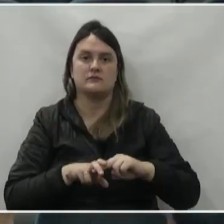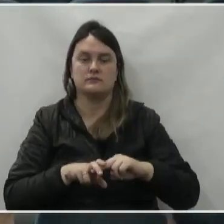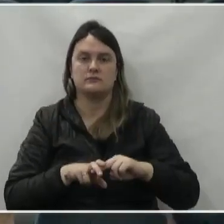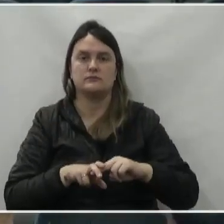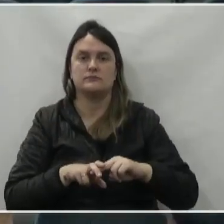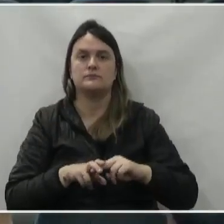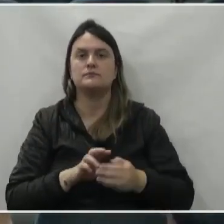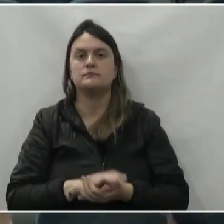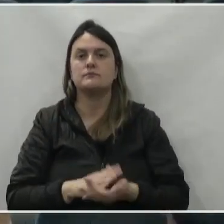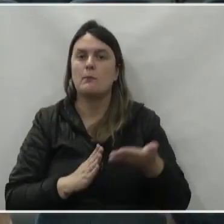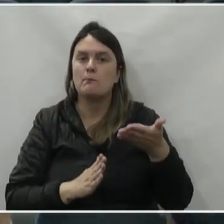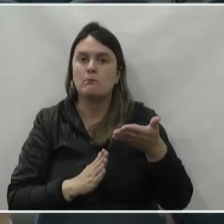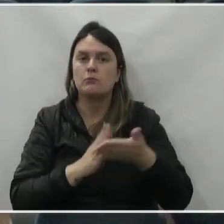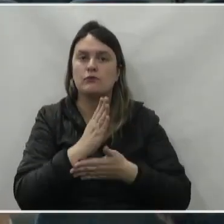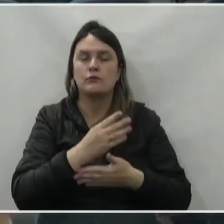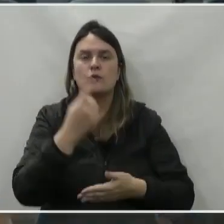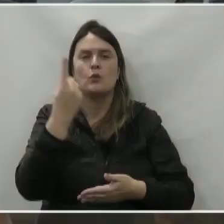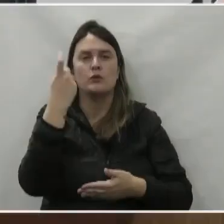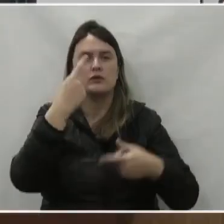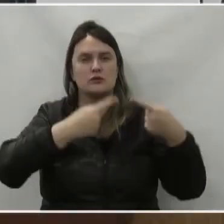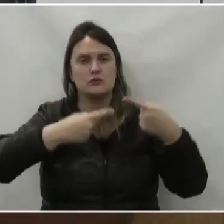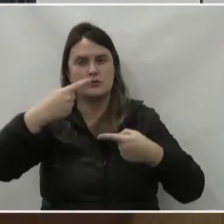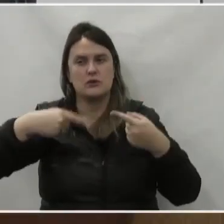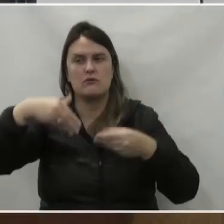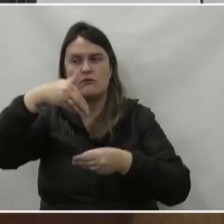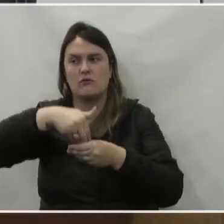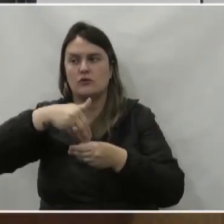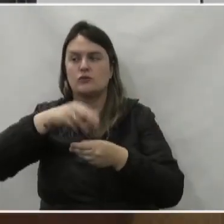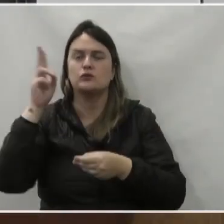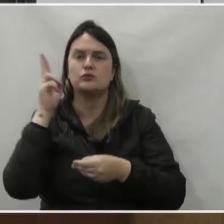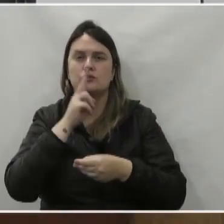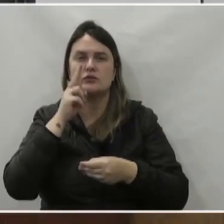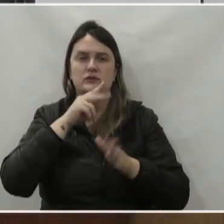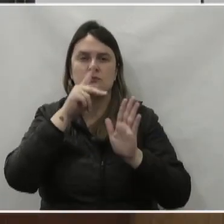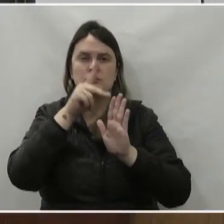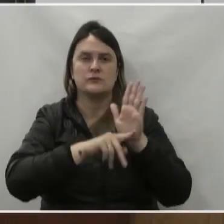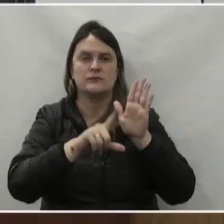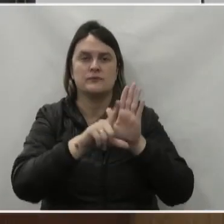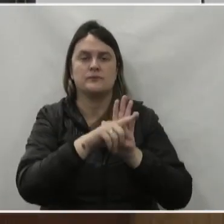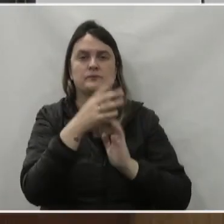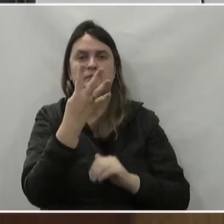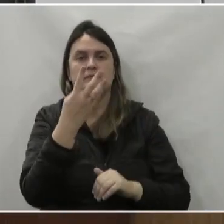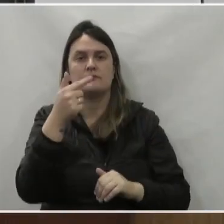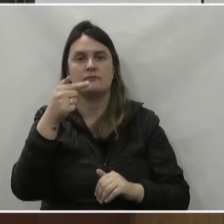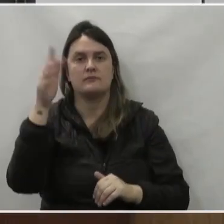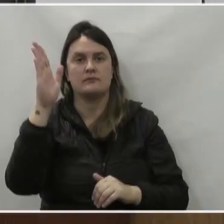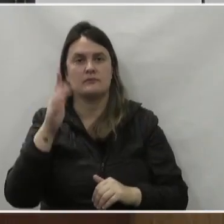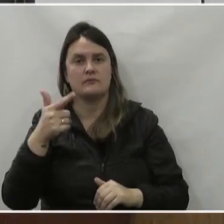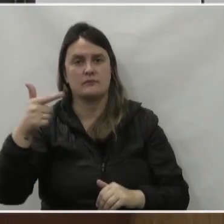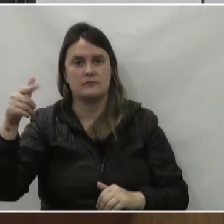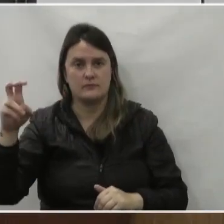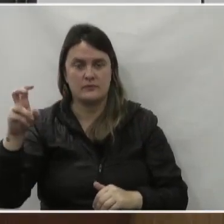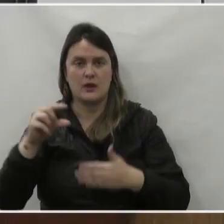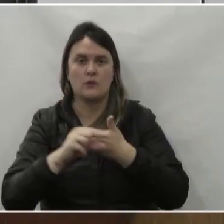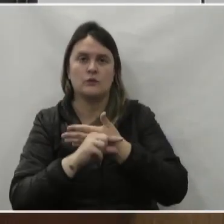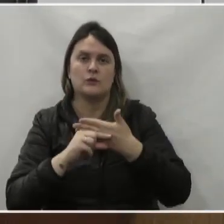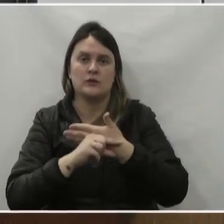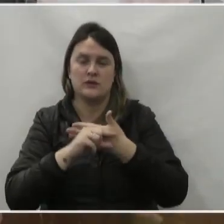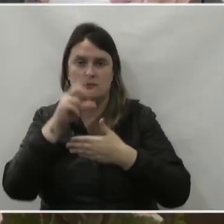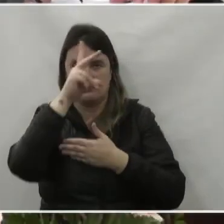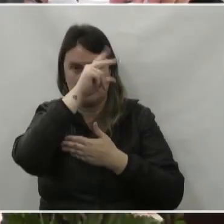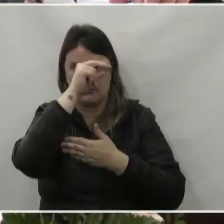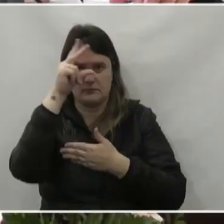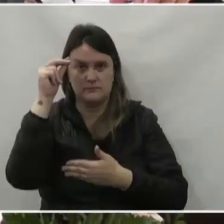estão. Aprovado em única discussão e votação a urgência do projeto de lei ordinária número 47/2025, de autoria do Poder